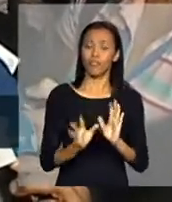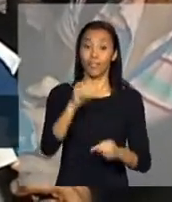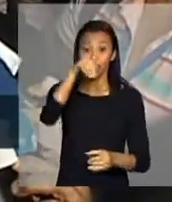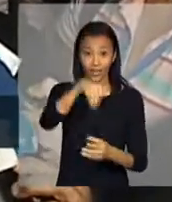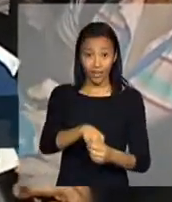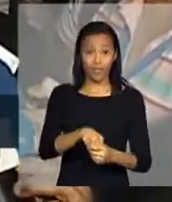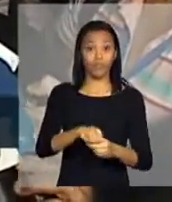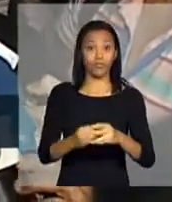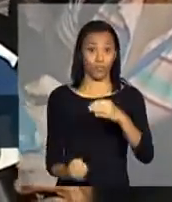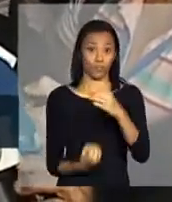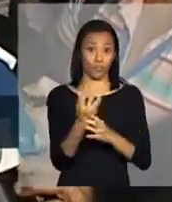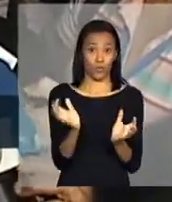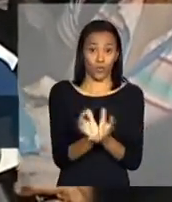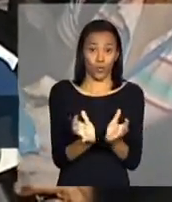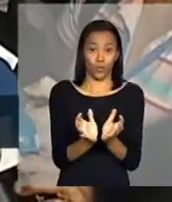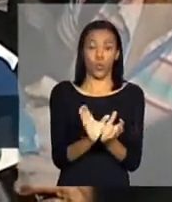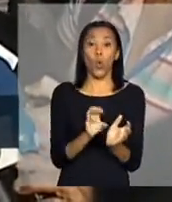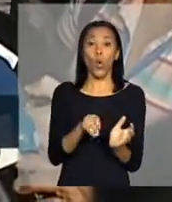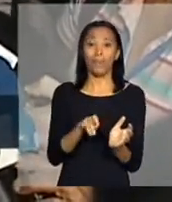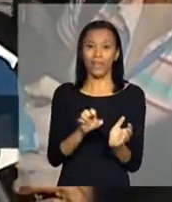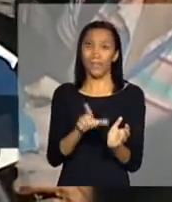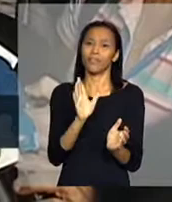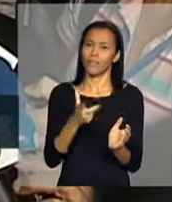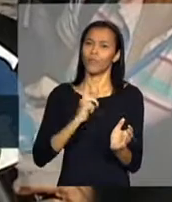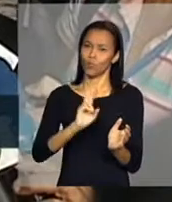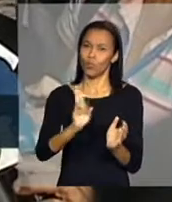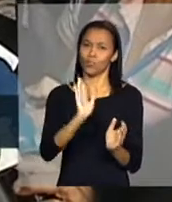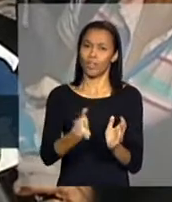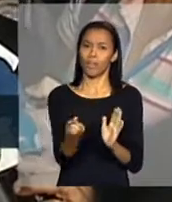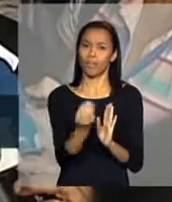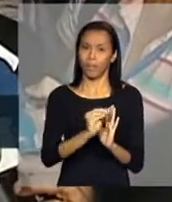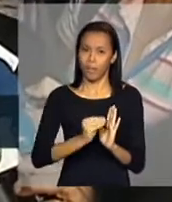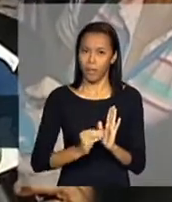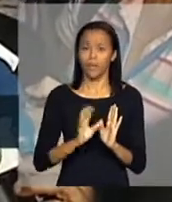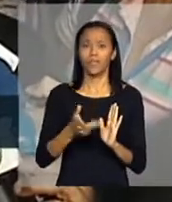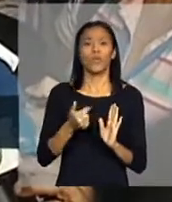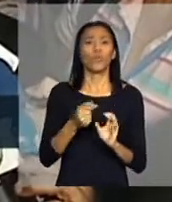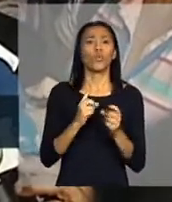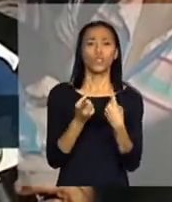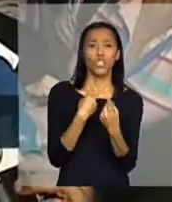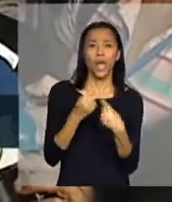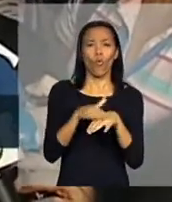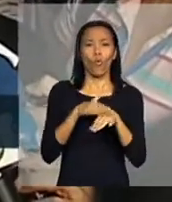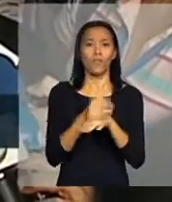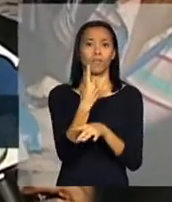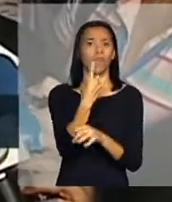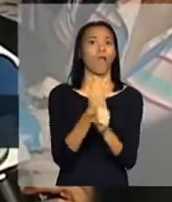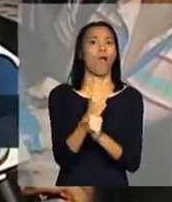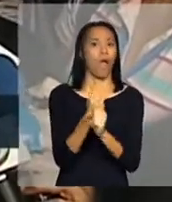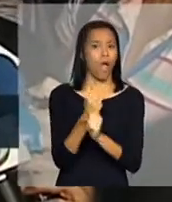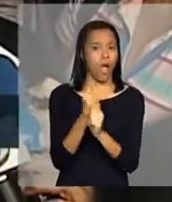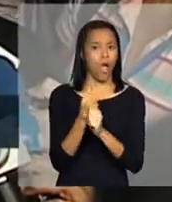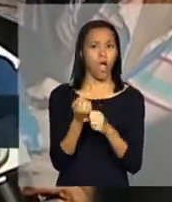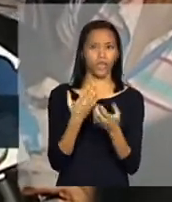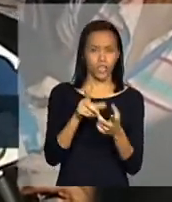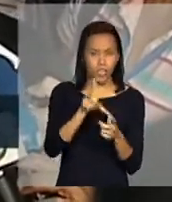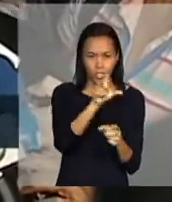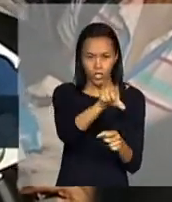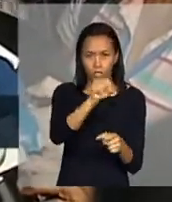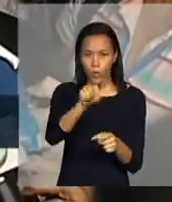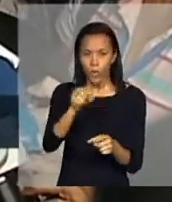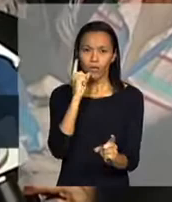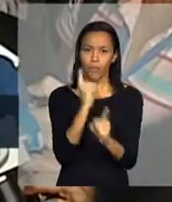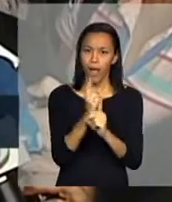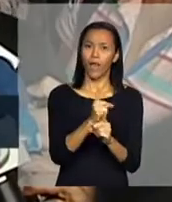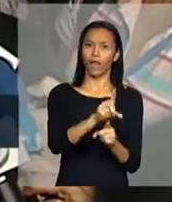Então, existe o grupo de trabalho que chega a isso. Então, esse diálogo está existindo há um ano, tá? Com essas lideranças identificadas e,